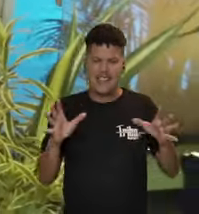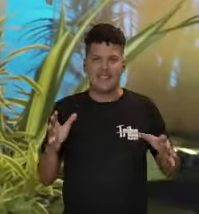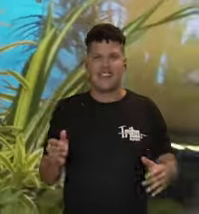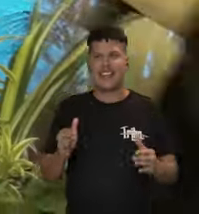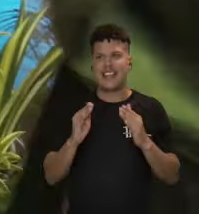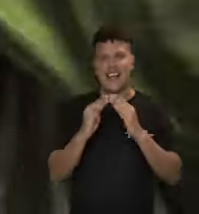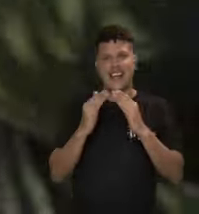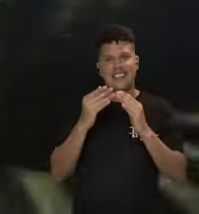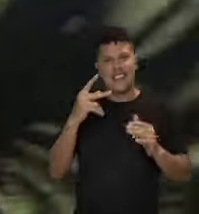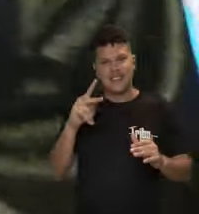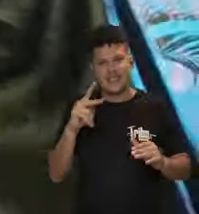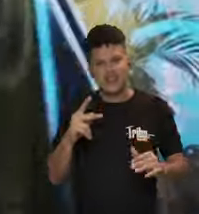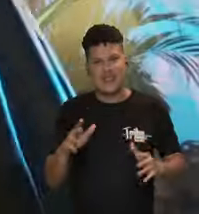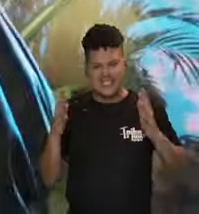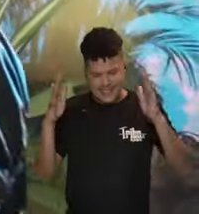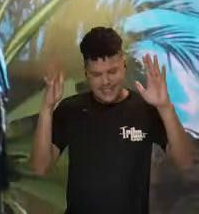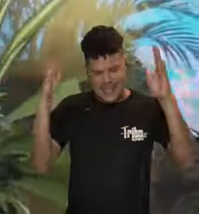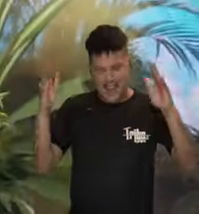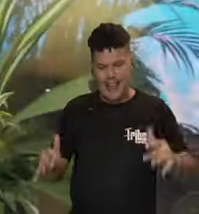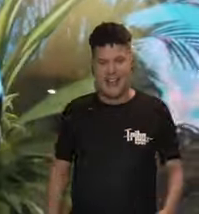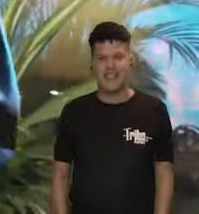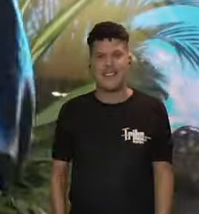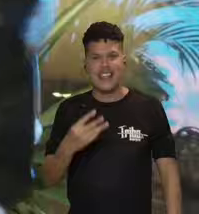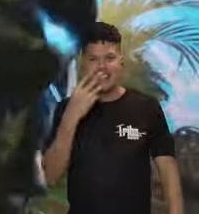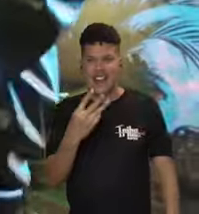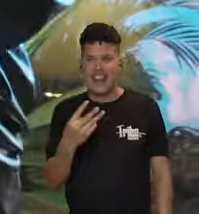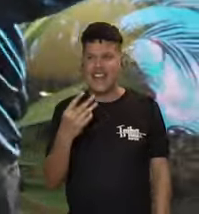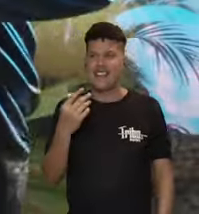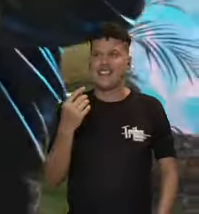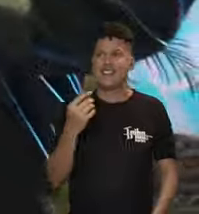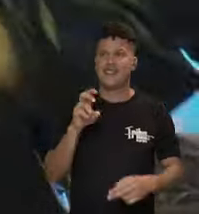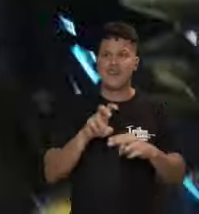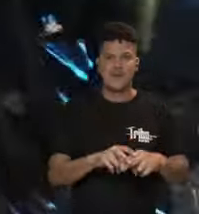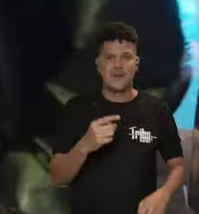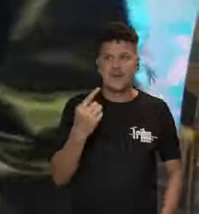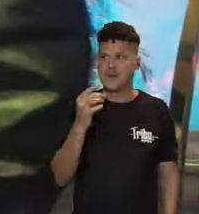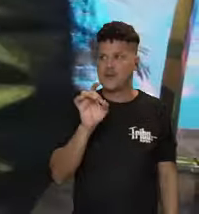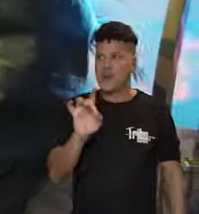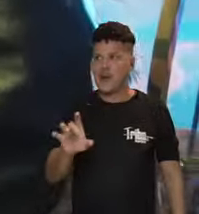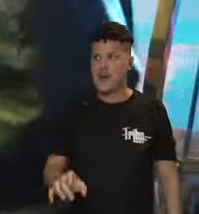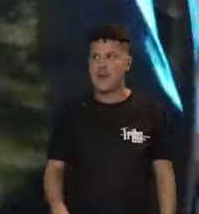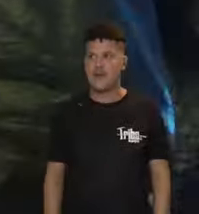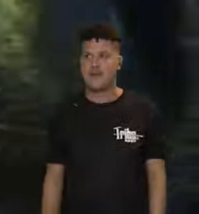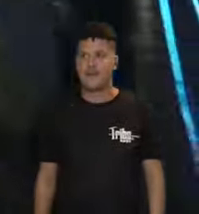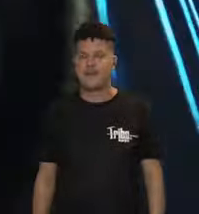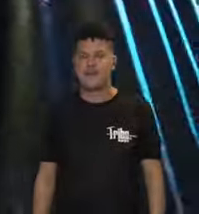Vem, Vozó. Salve, meu mano. Aqui 3 um só, hein? Rapaziada.